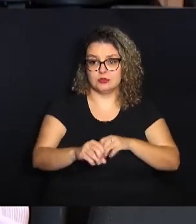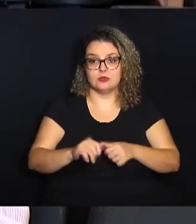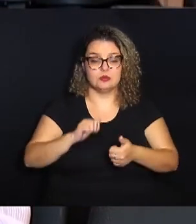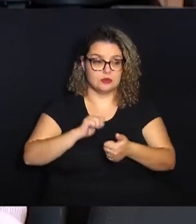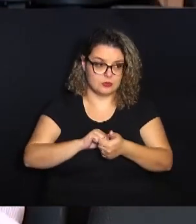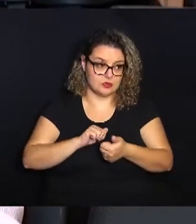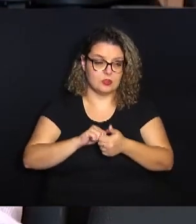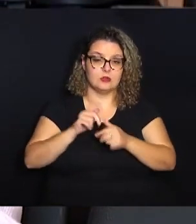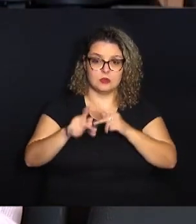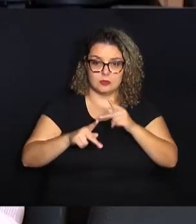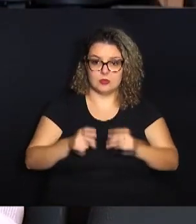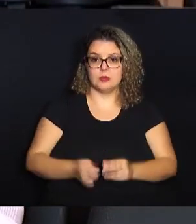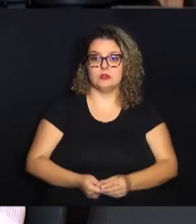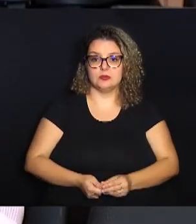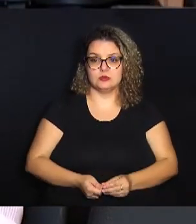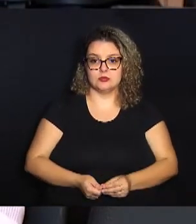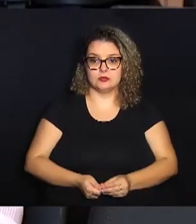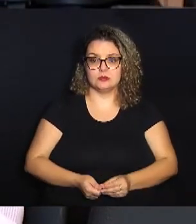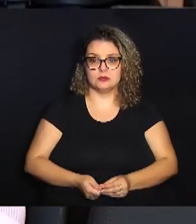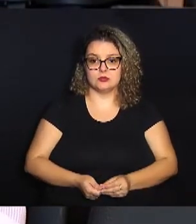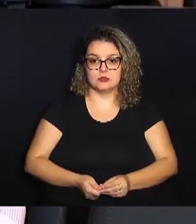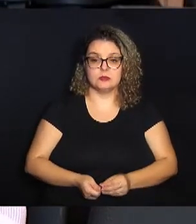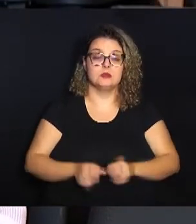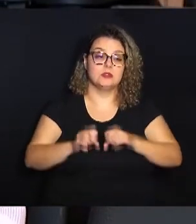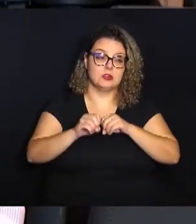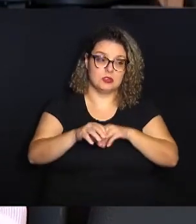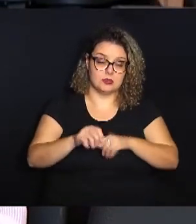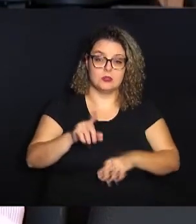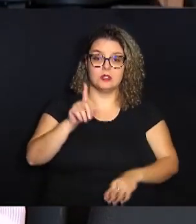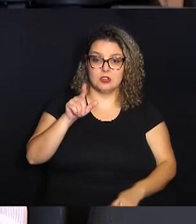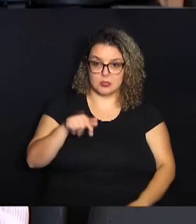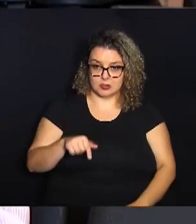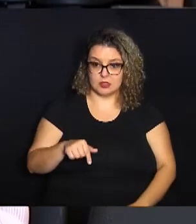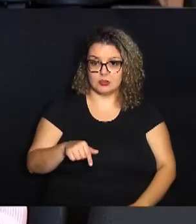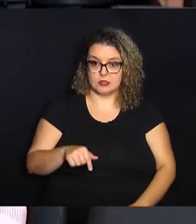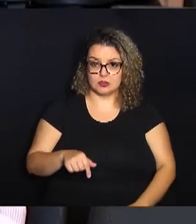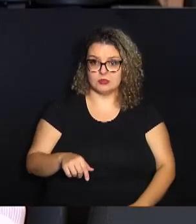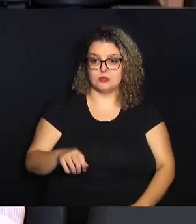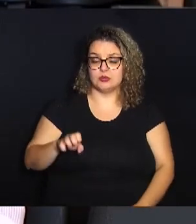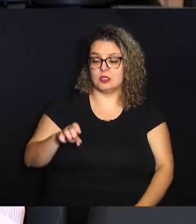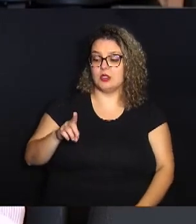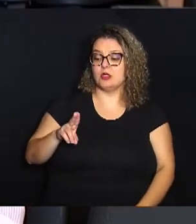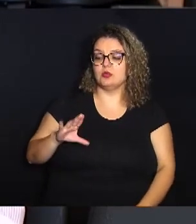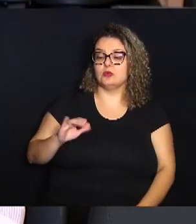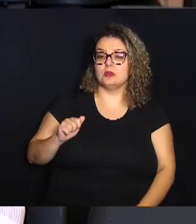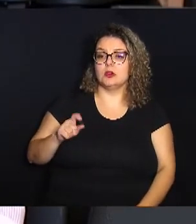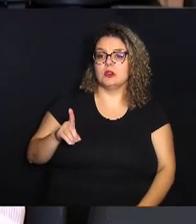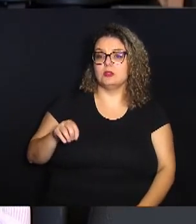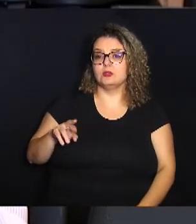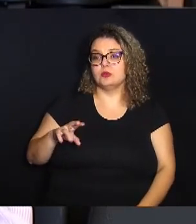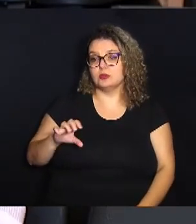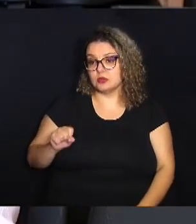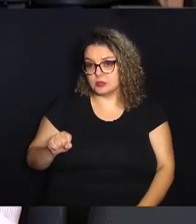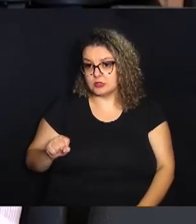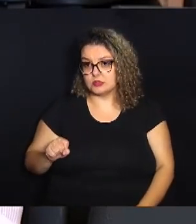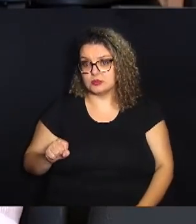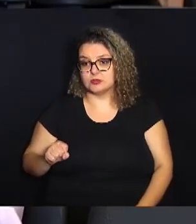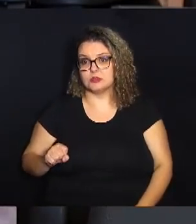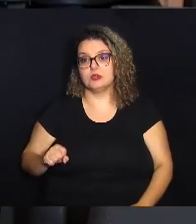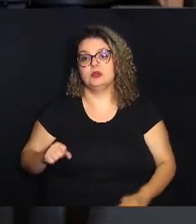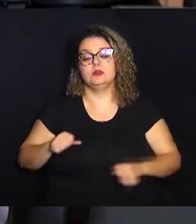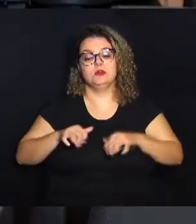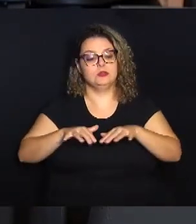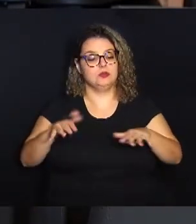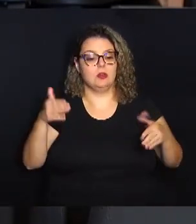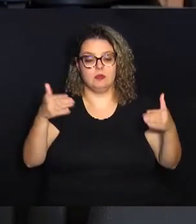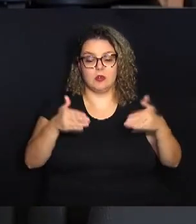para a população. Educação é uma questão de educadores, é uma questão de ampla